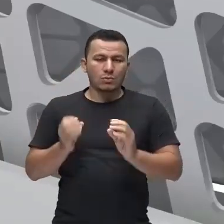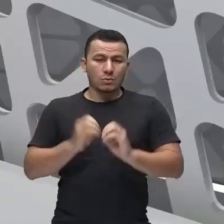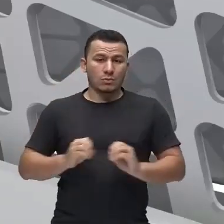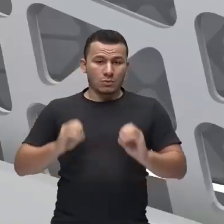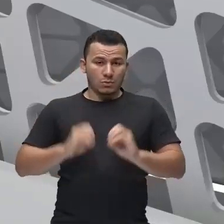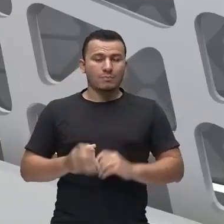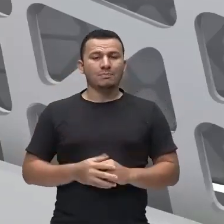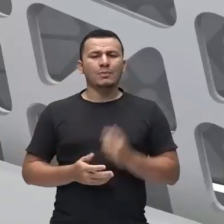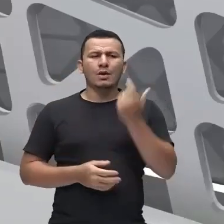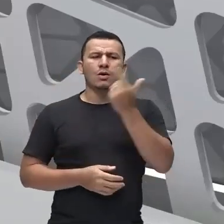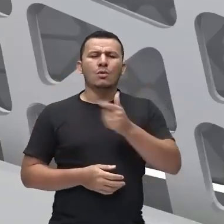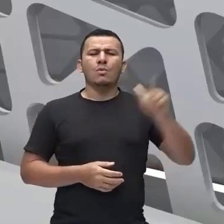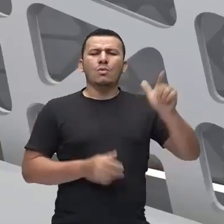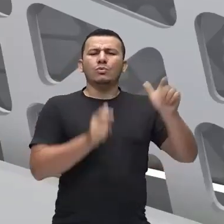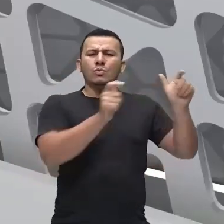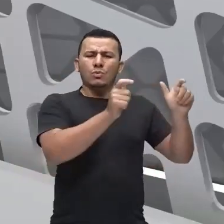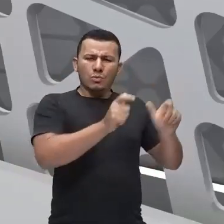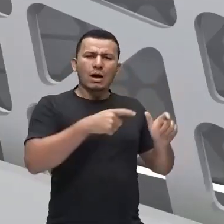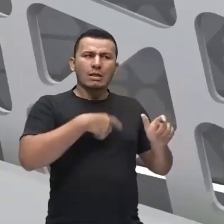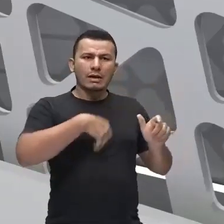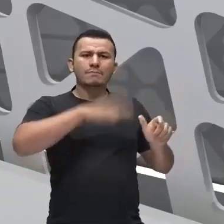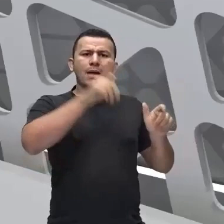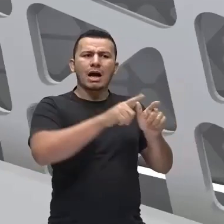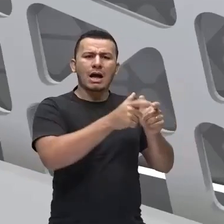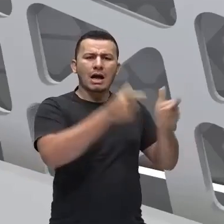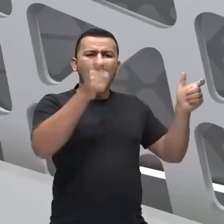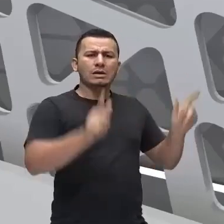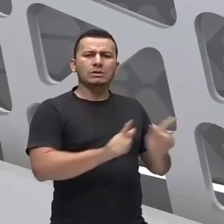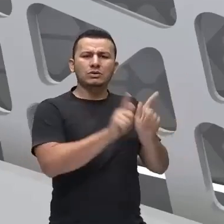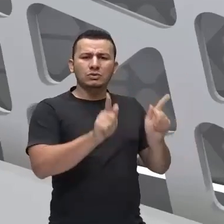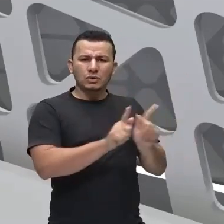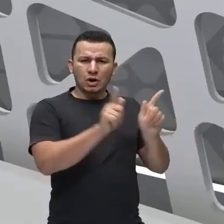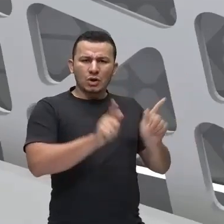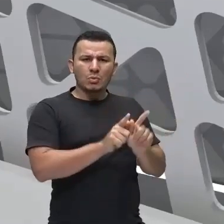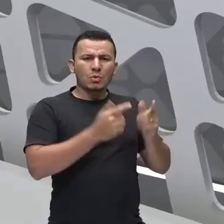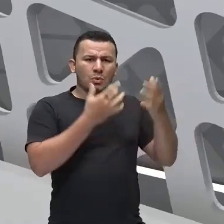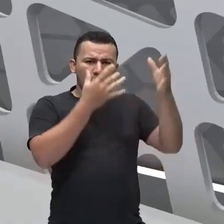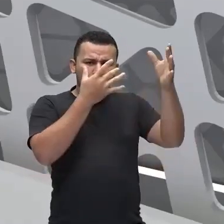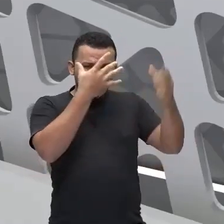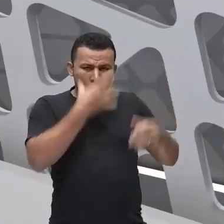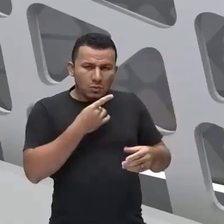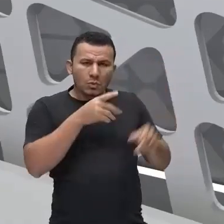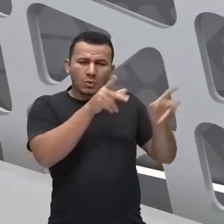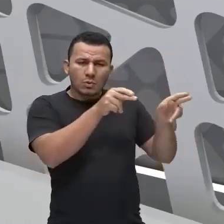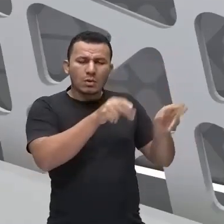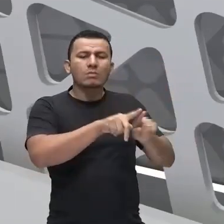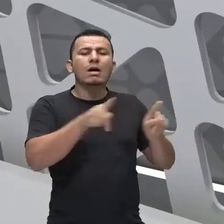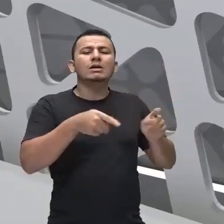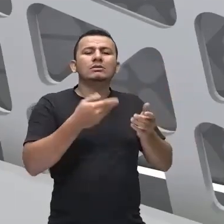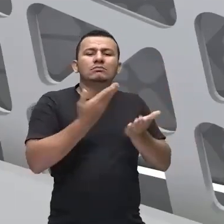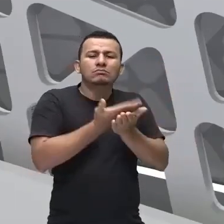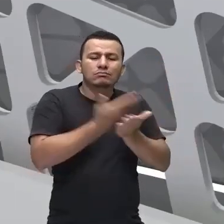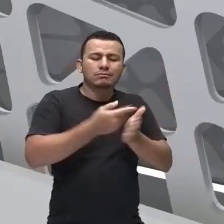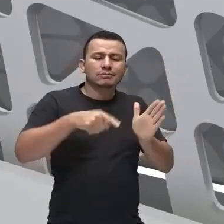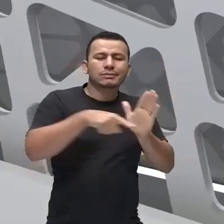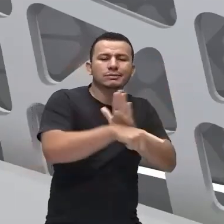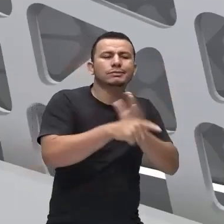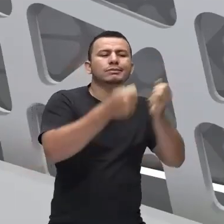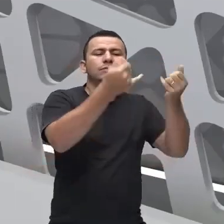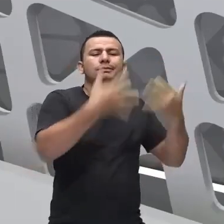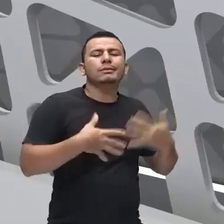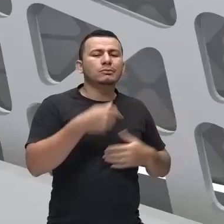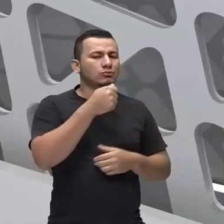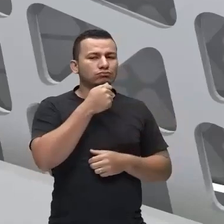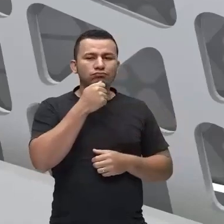tem até bastante gêmeos univitelinos, mas a ciência ainda não explica eles. Tá? Ainda não explica por que os